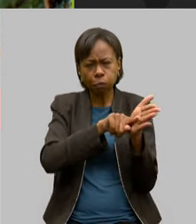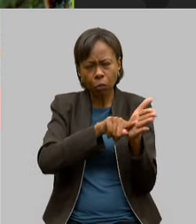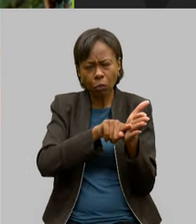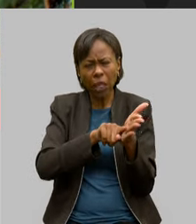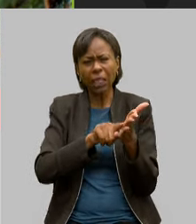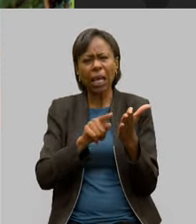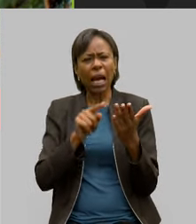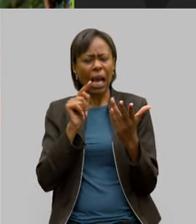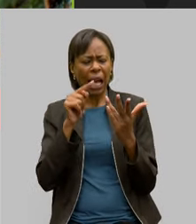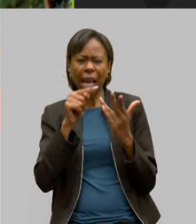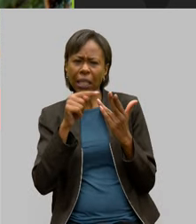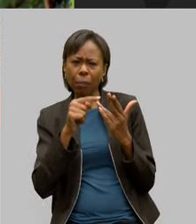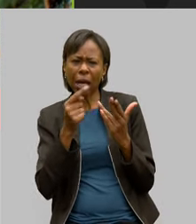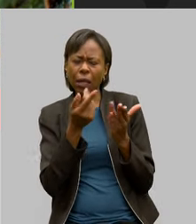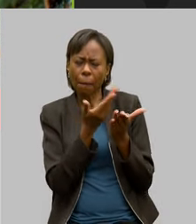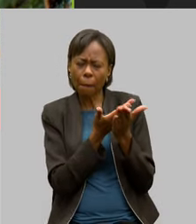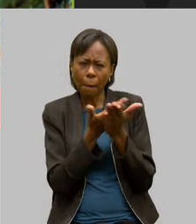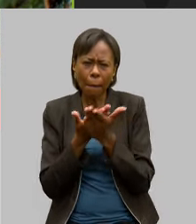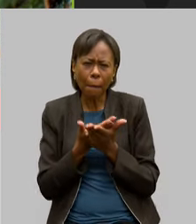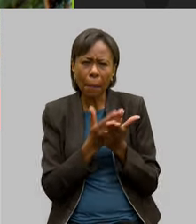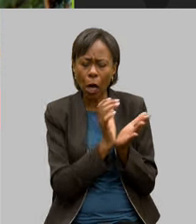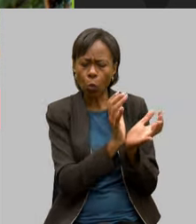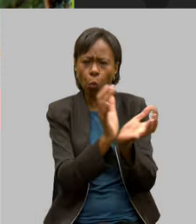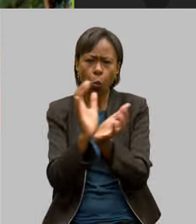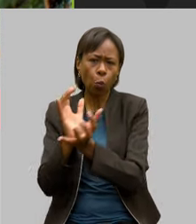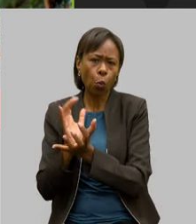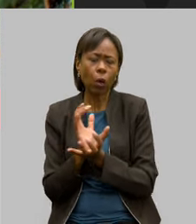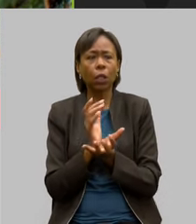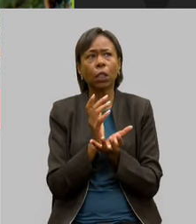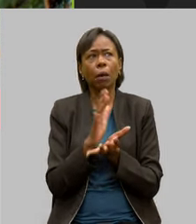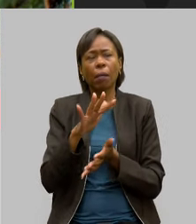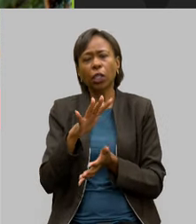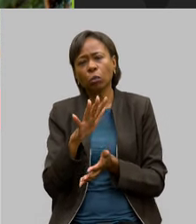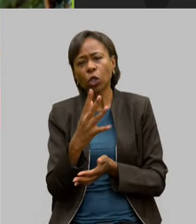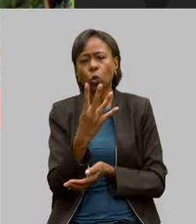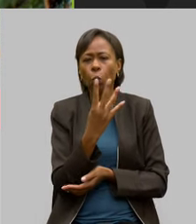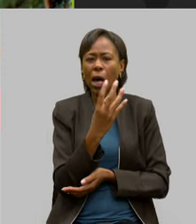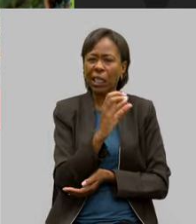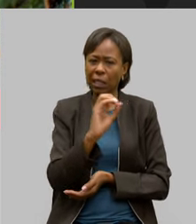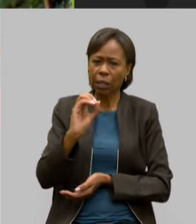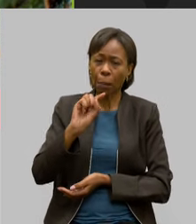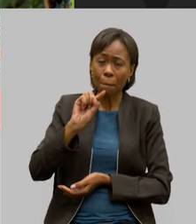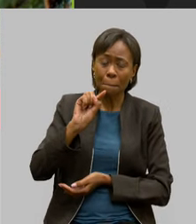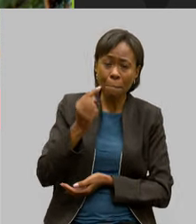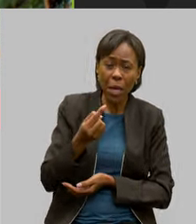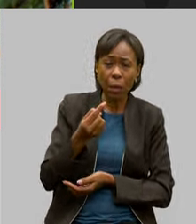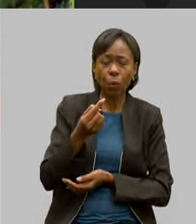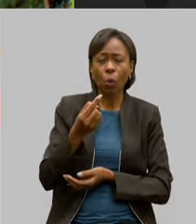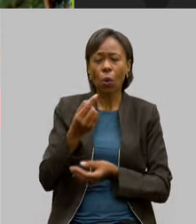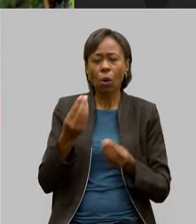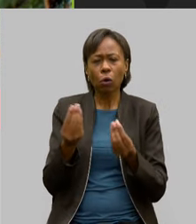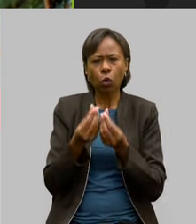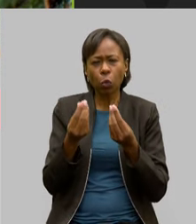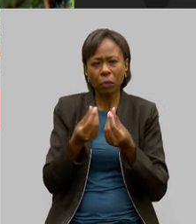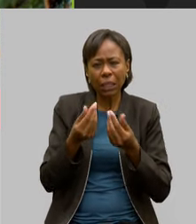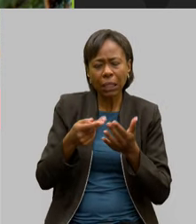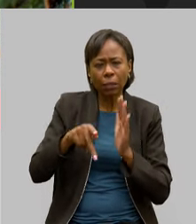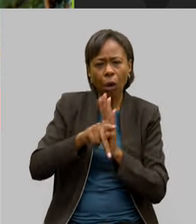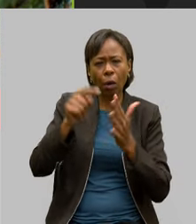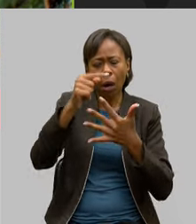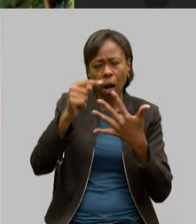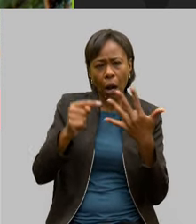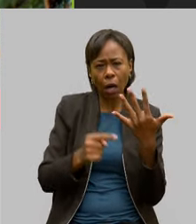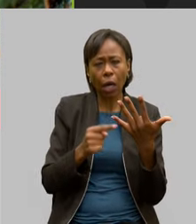setores trabalhando com aproximadamente 400.000 compostos de identificação então o